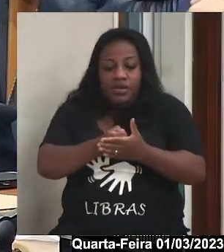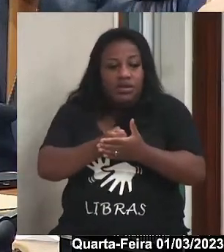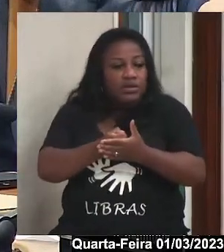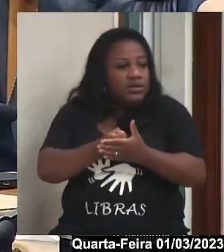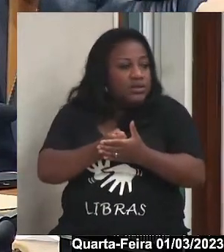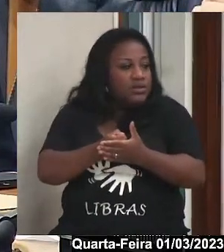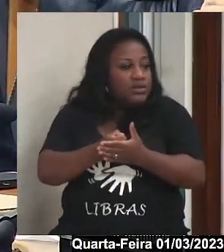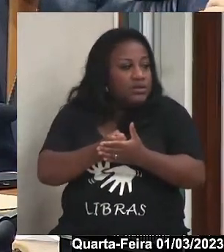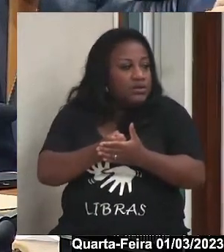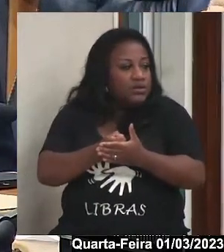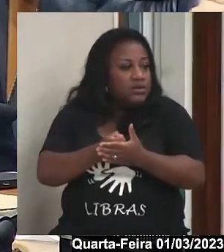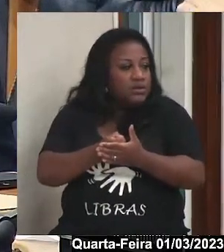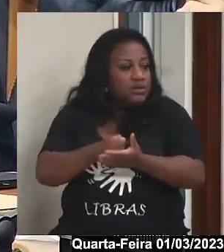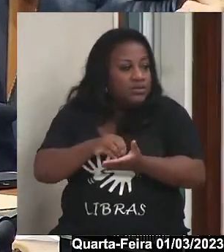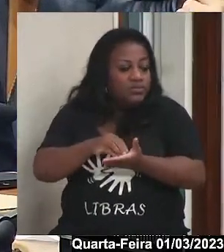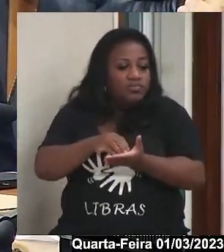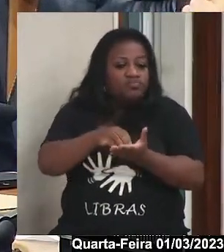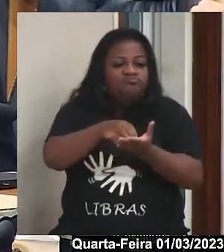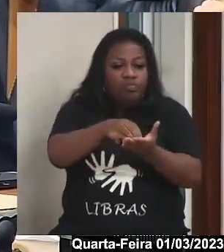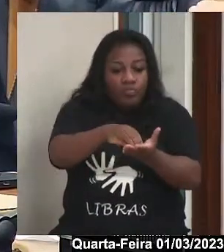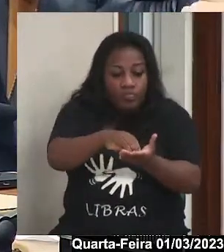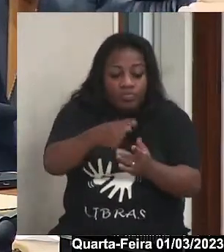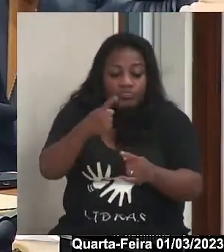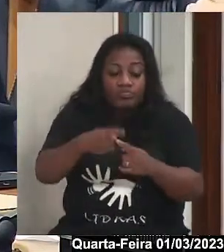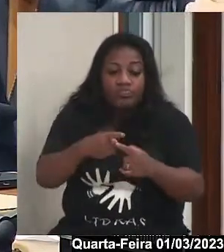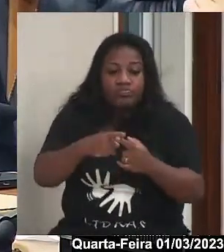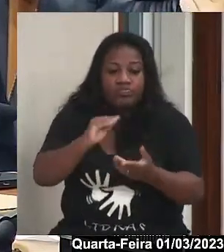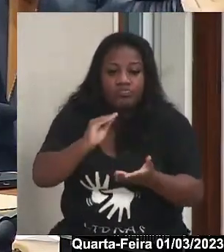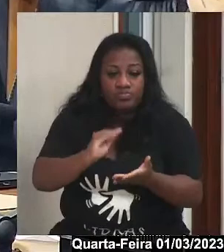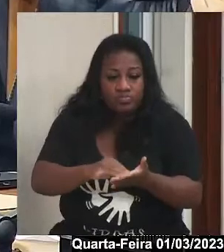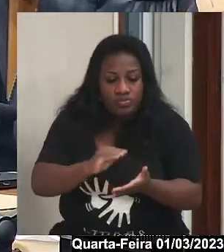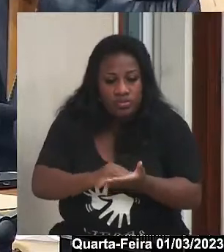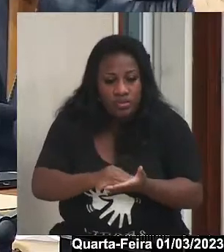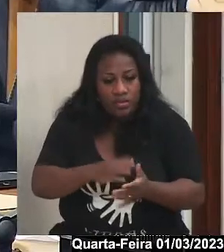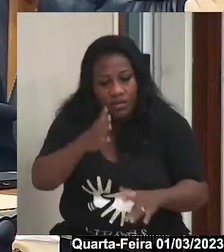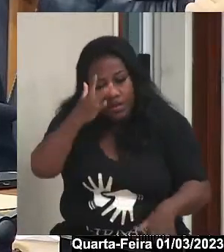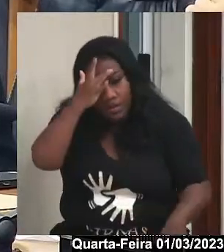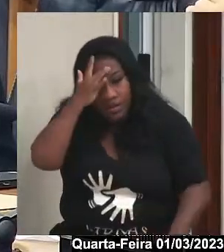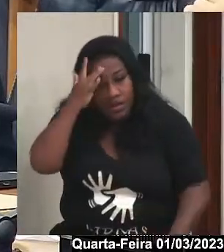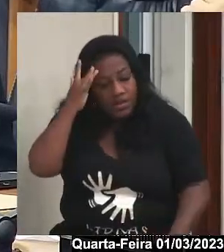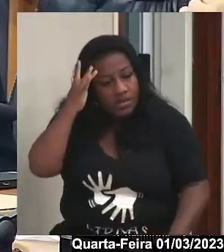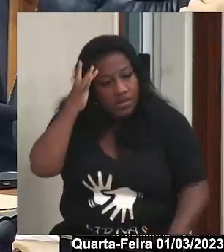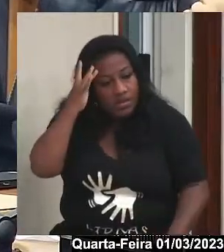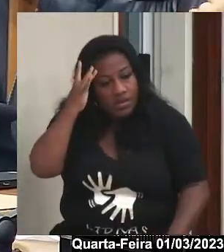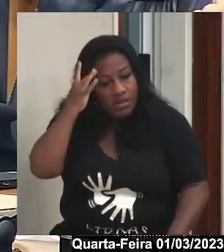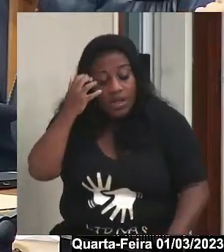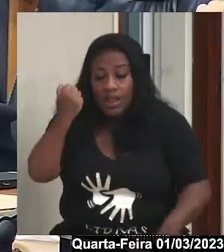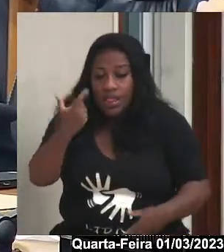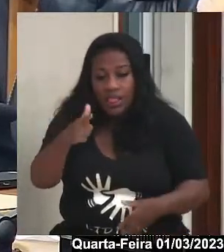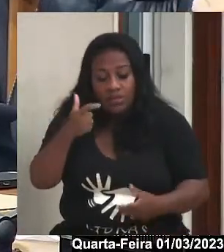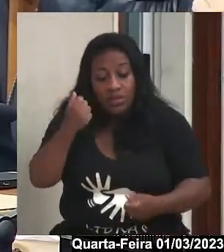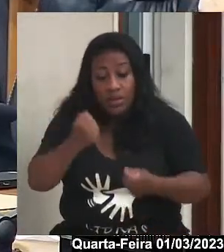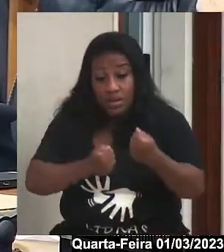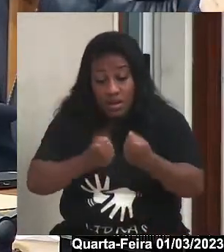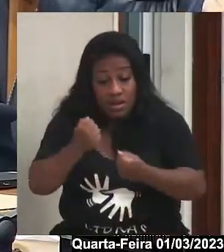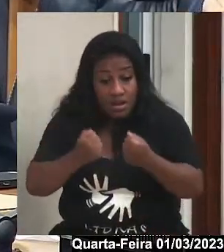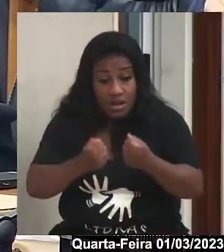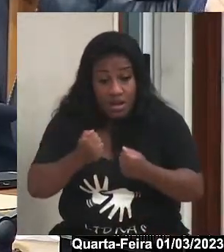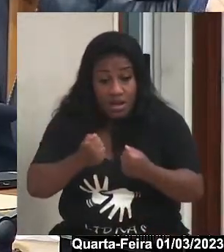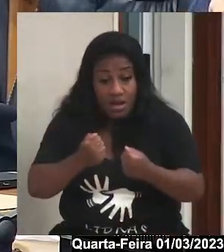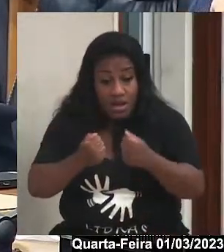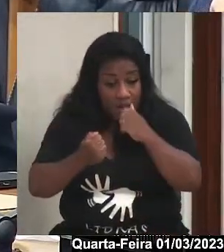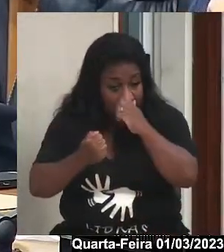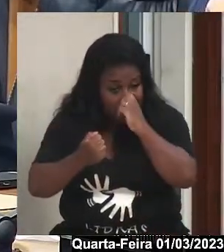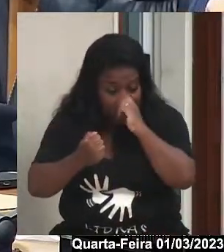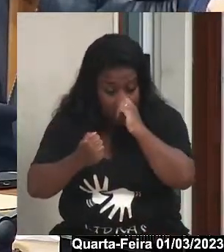Vou explicar até aqui um pouquinho o porquê que ela faz uma falta muito grande. Às vezes tem uma pessoa que ela não tem carro, mas ela tem